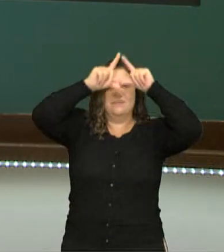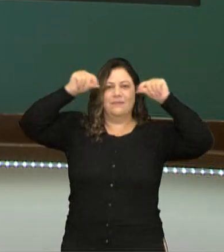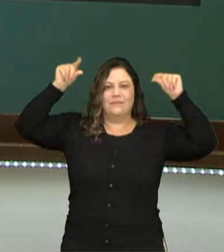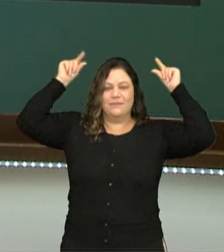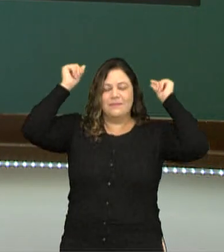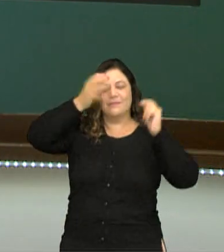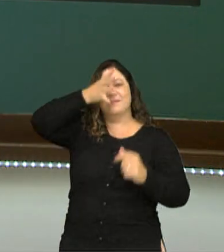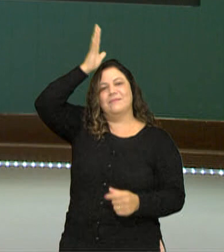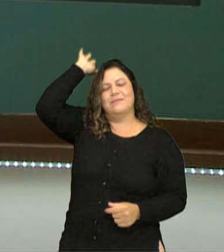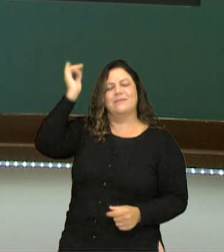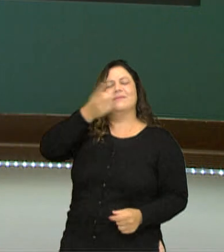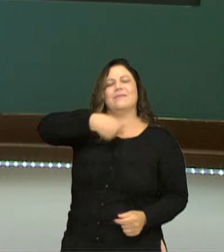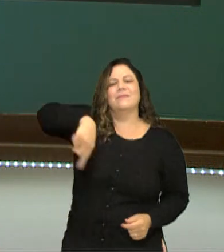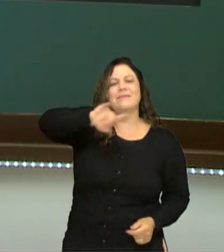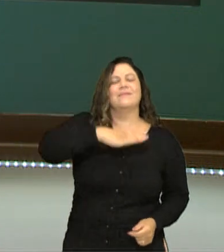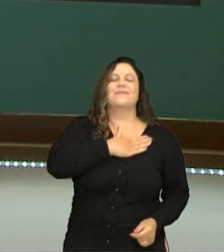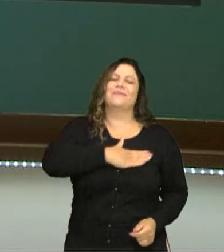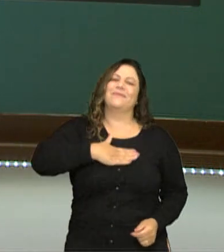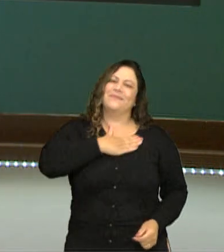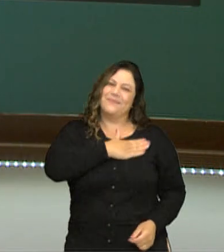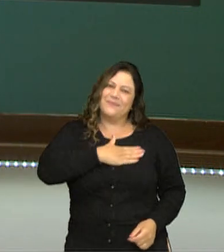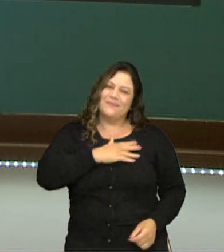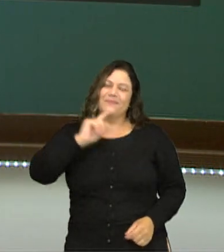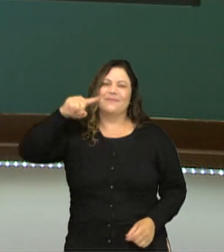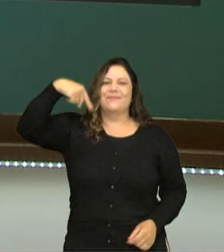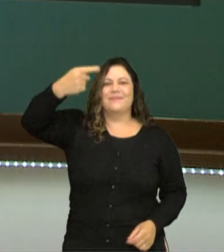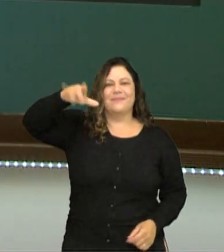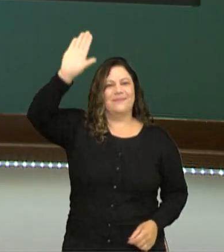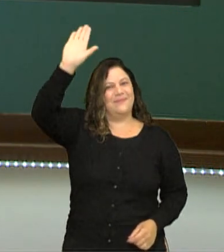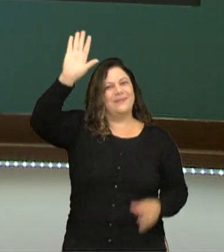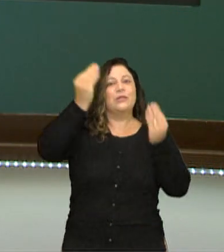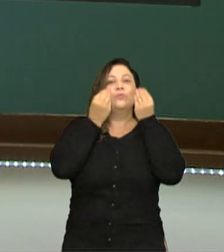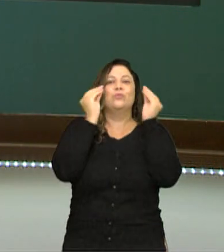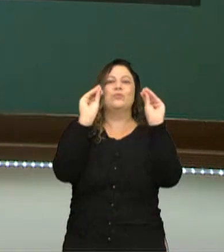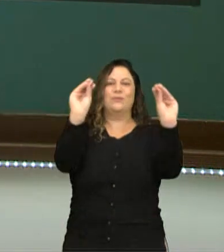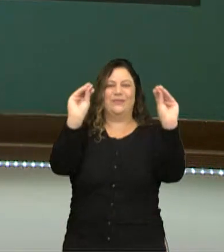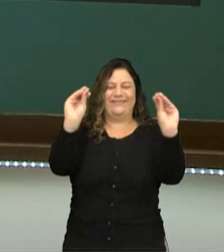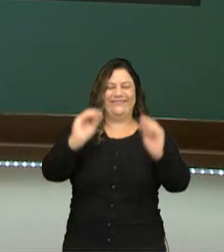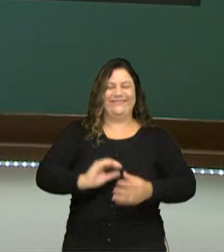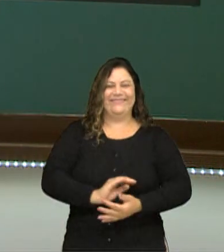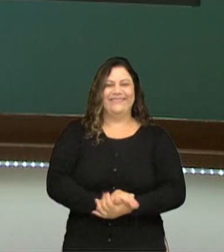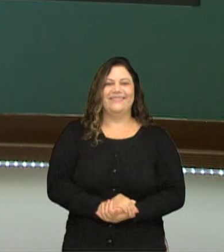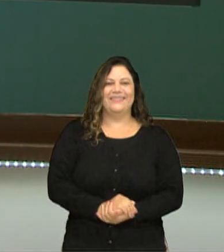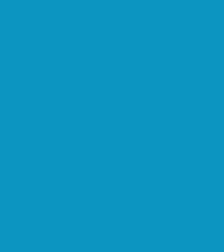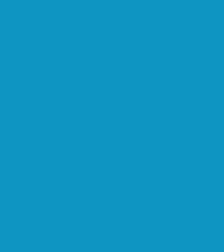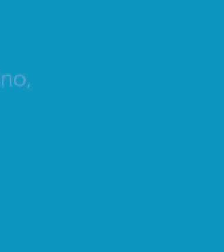tenham apreciado, que vocês tenham gostado e até breve. Tchau!